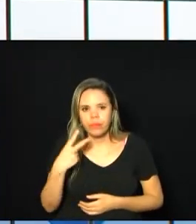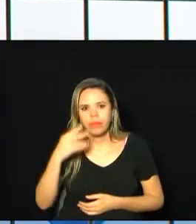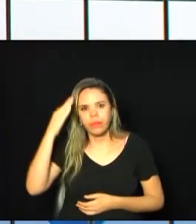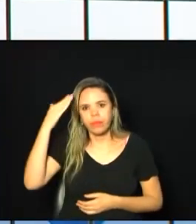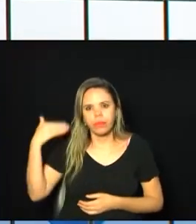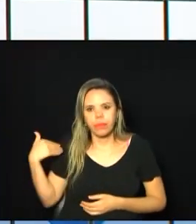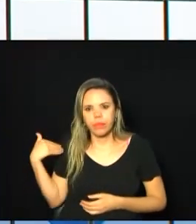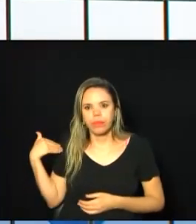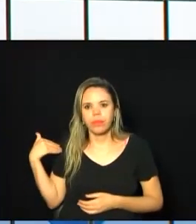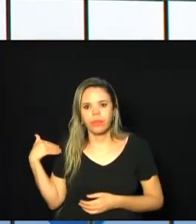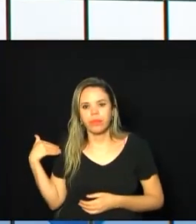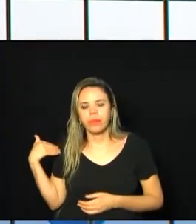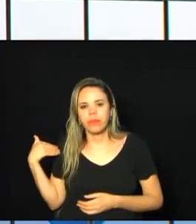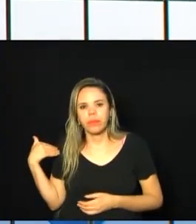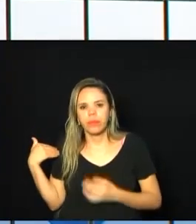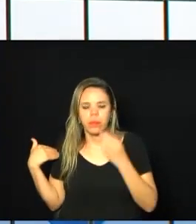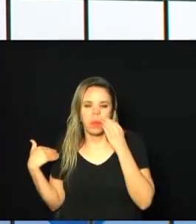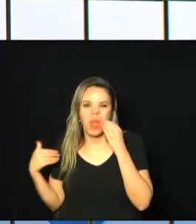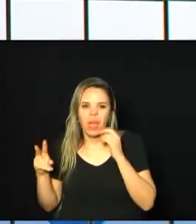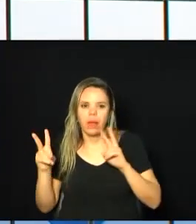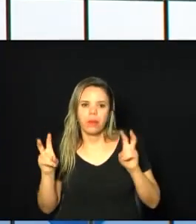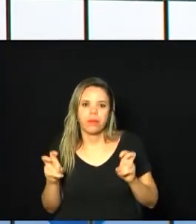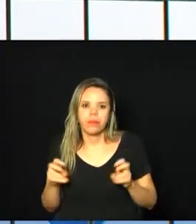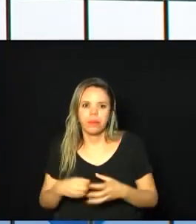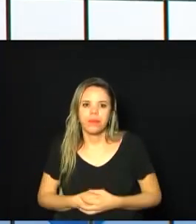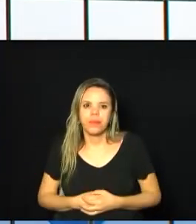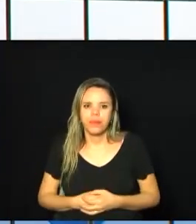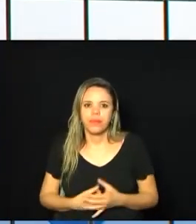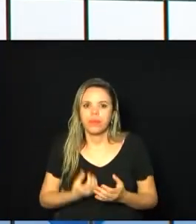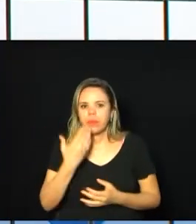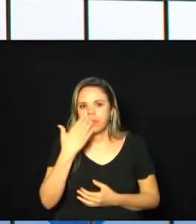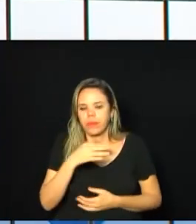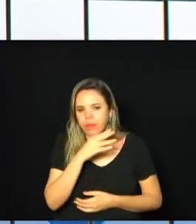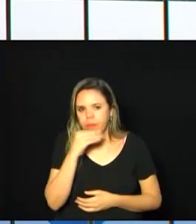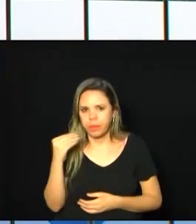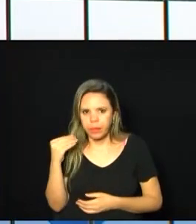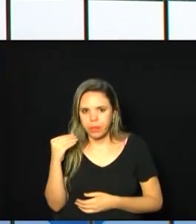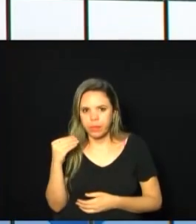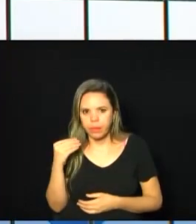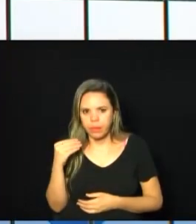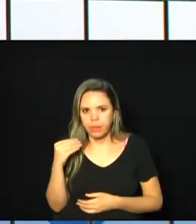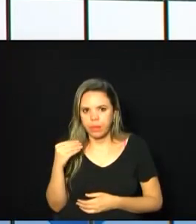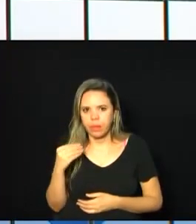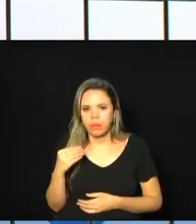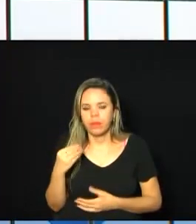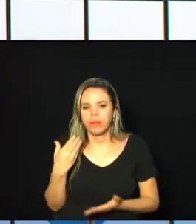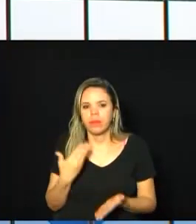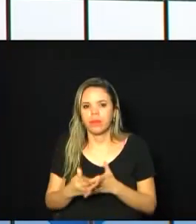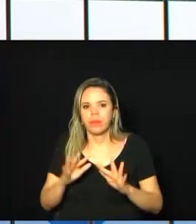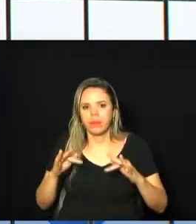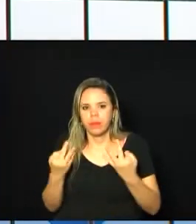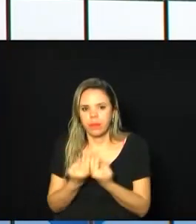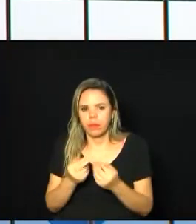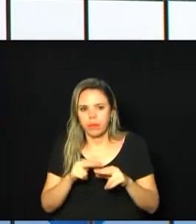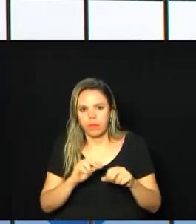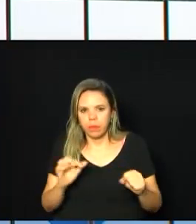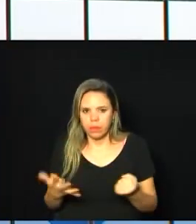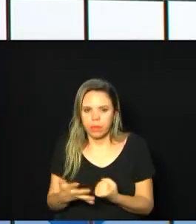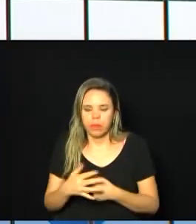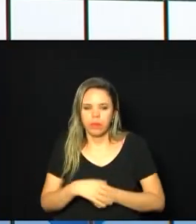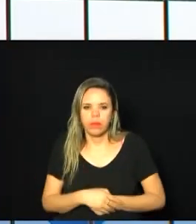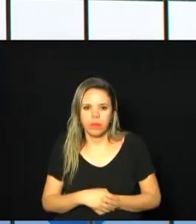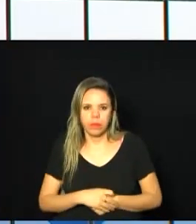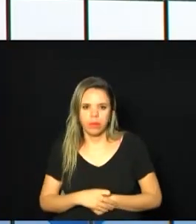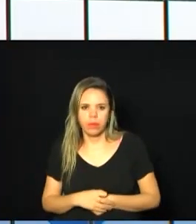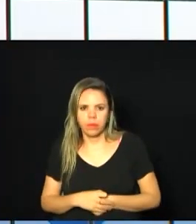Débora Palermo, que vai tratar do tema crianças e adolescentes que ficaram órfãos devido à